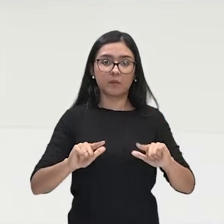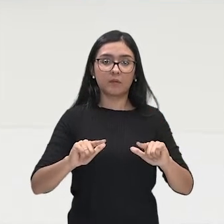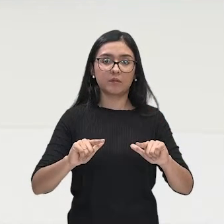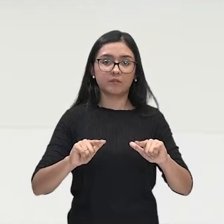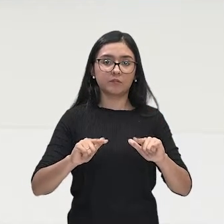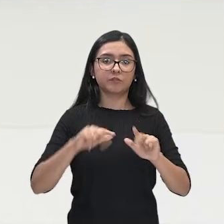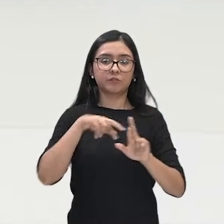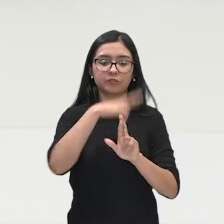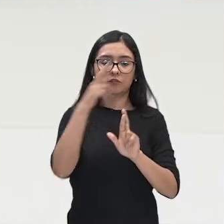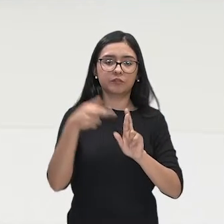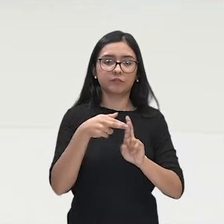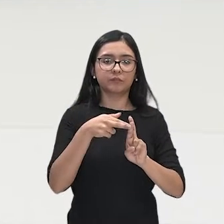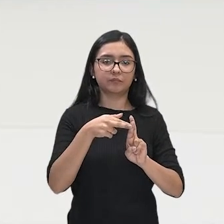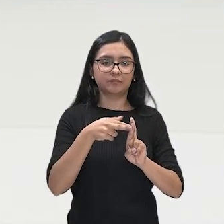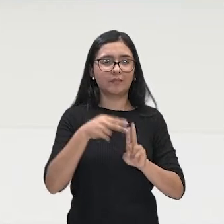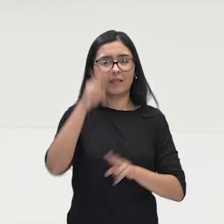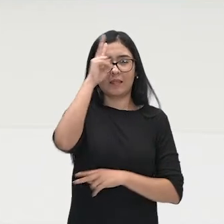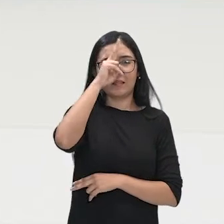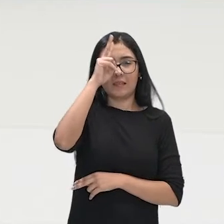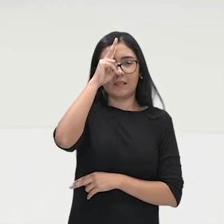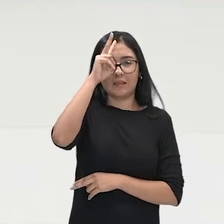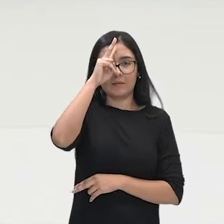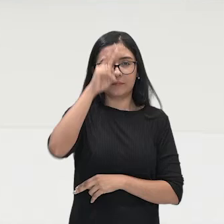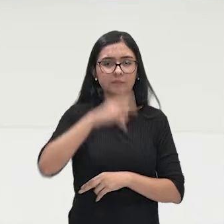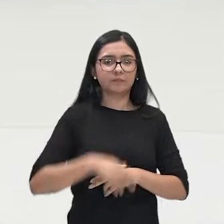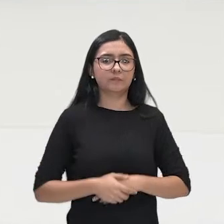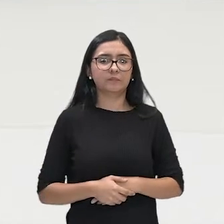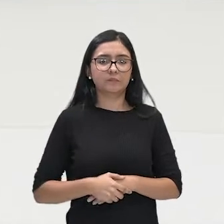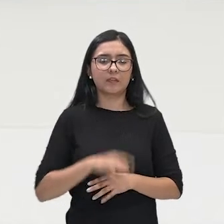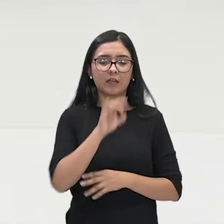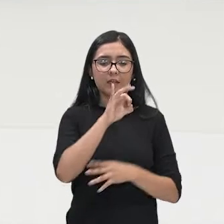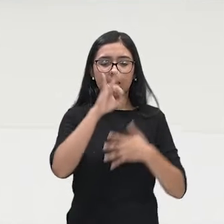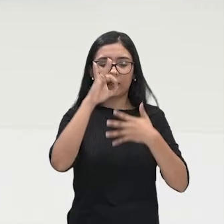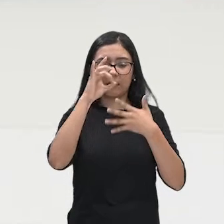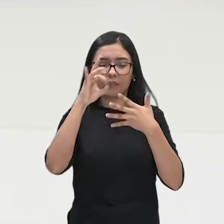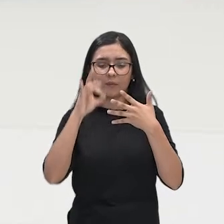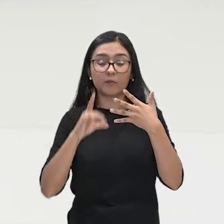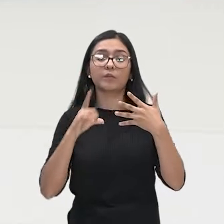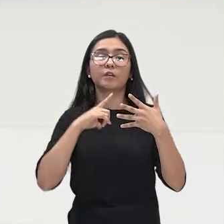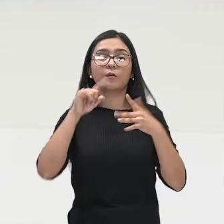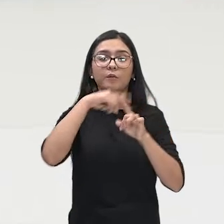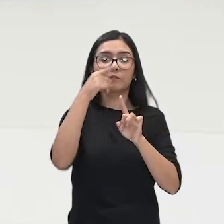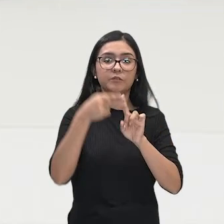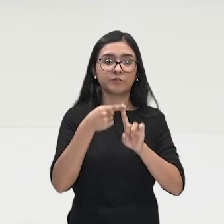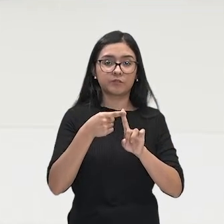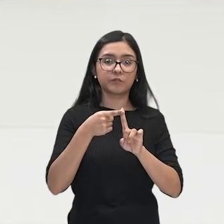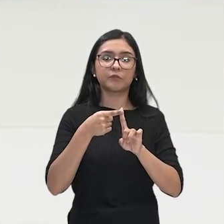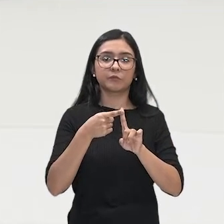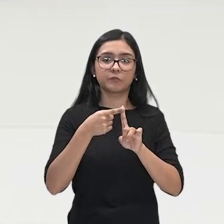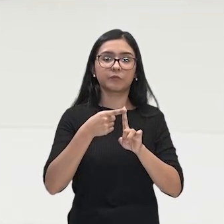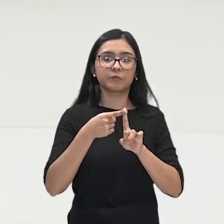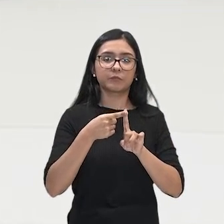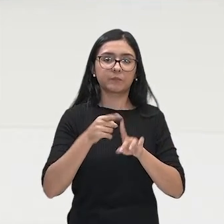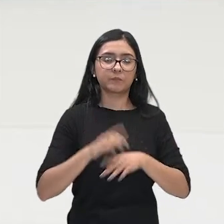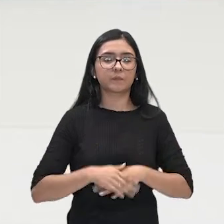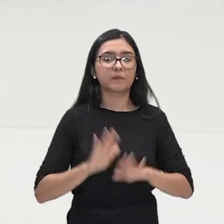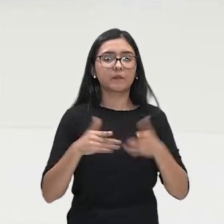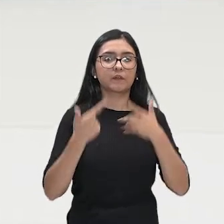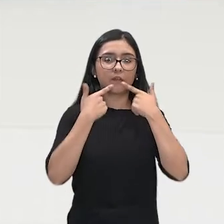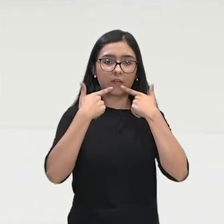funções da linguagem, lembra das funções da linguagem, cada um tem um foco, né? Então, a